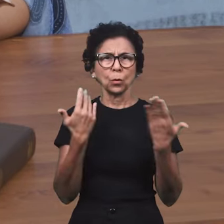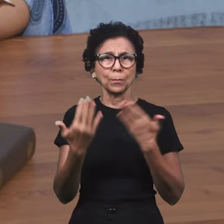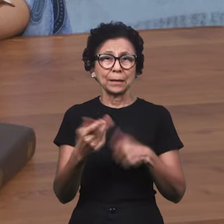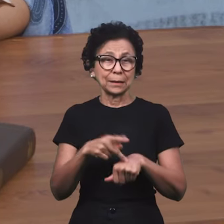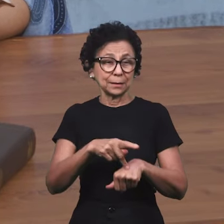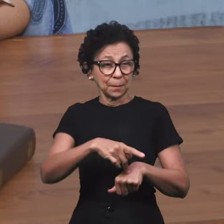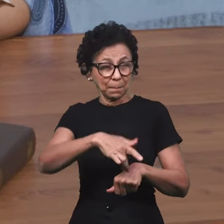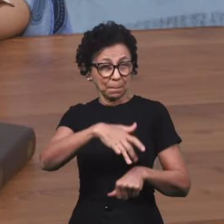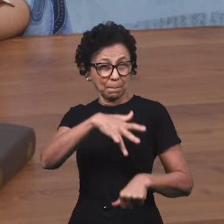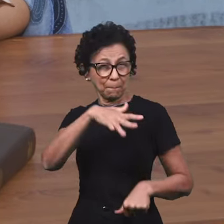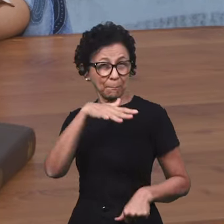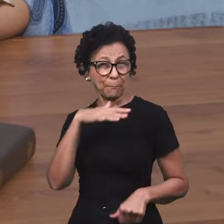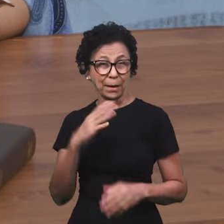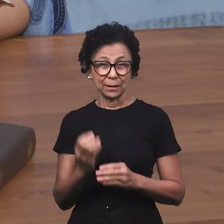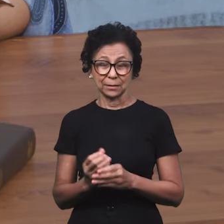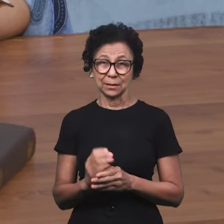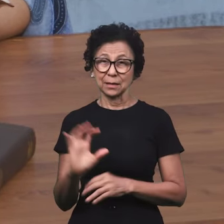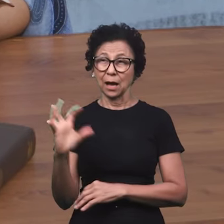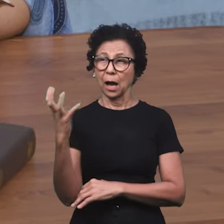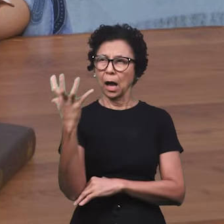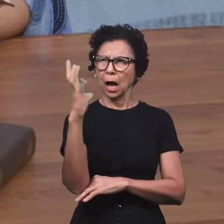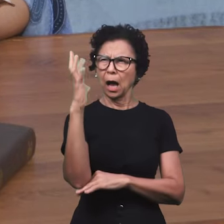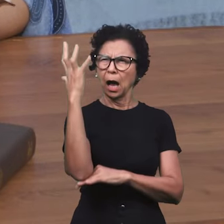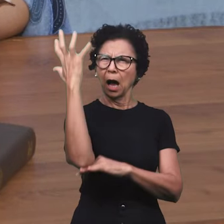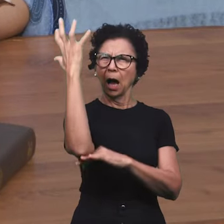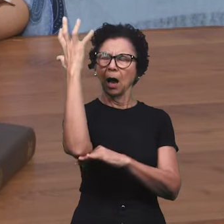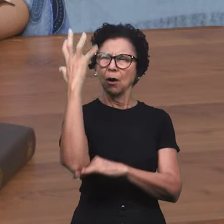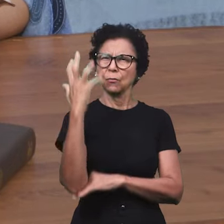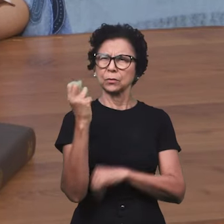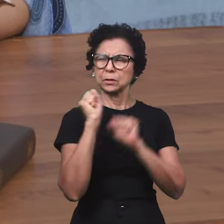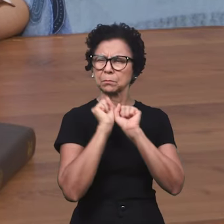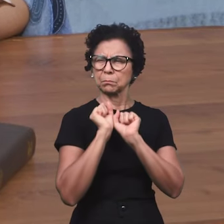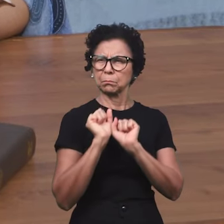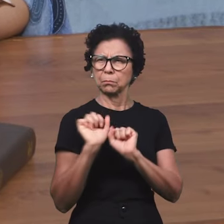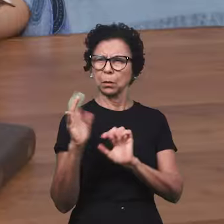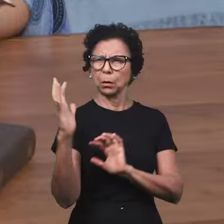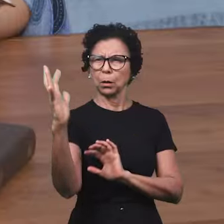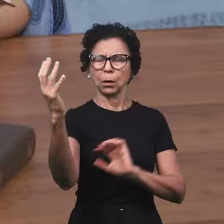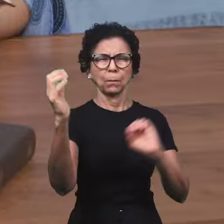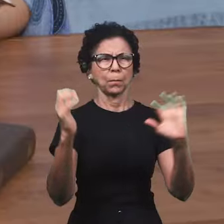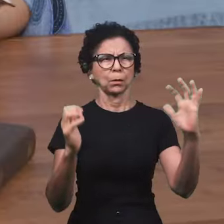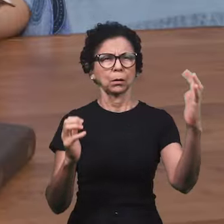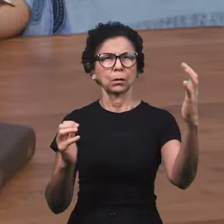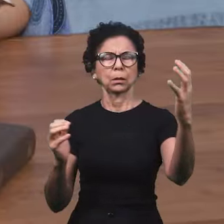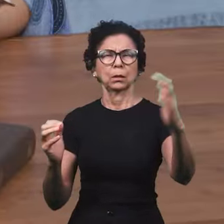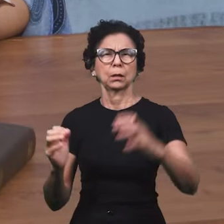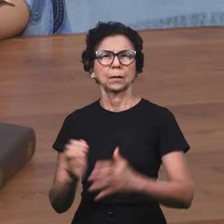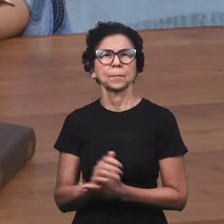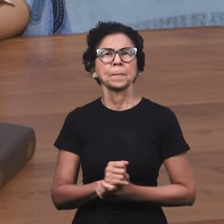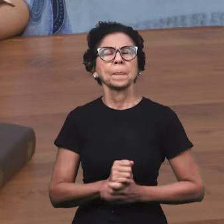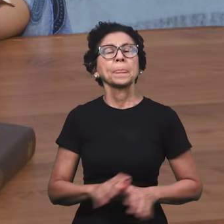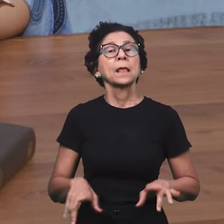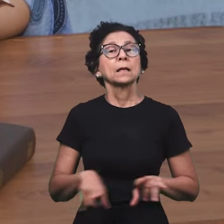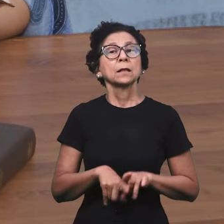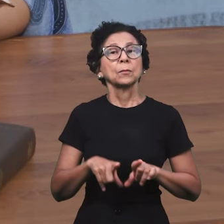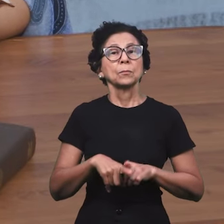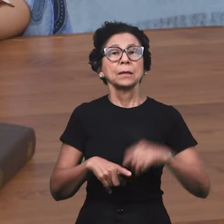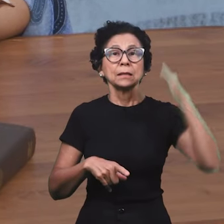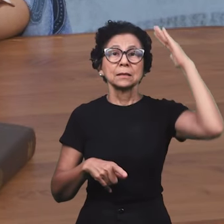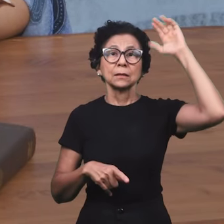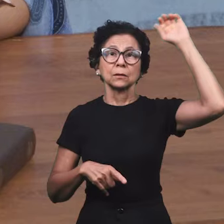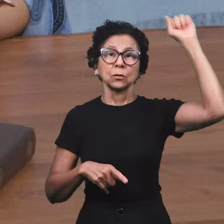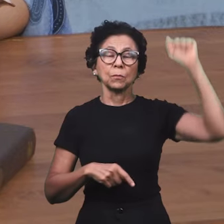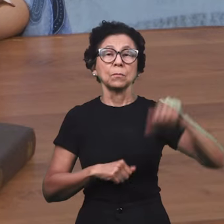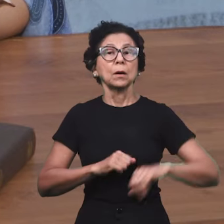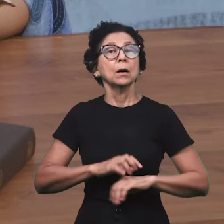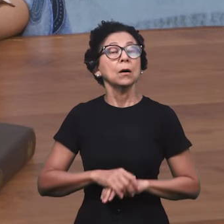abundância como figueiras bravas que há pelas campinas. E os cavalos que tinha Salomão se traziam